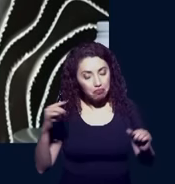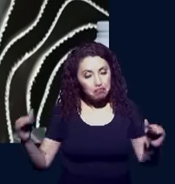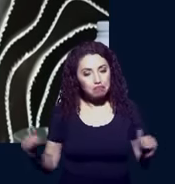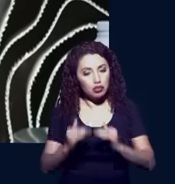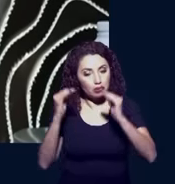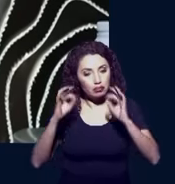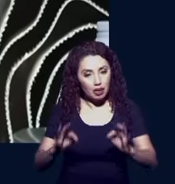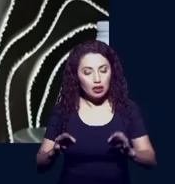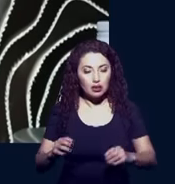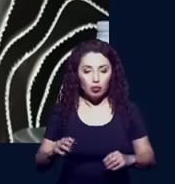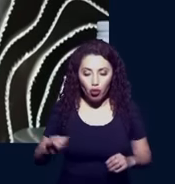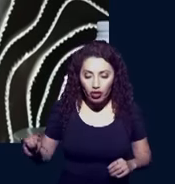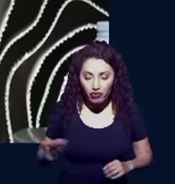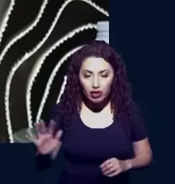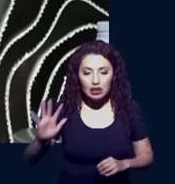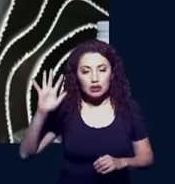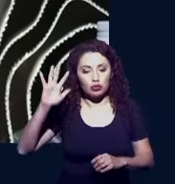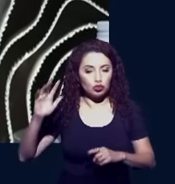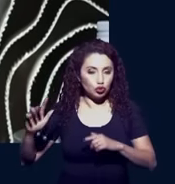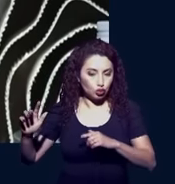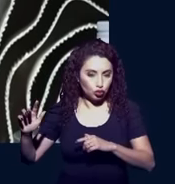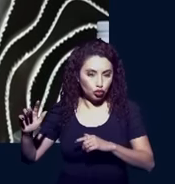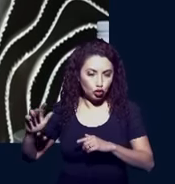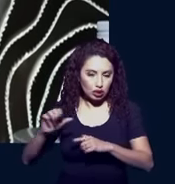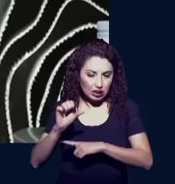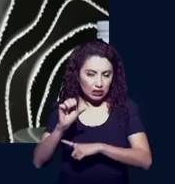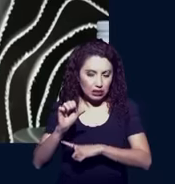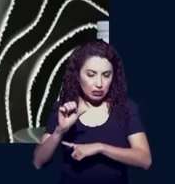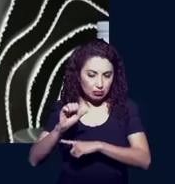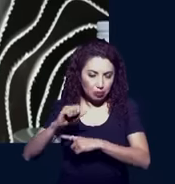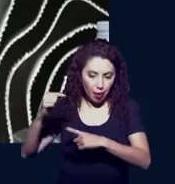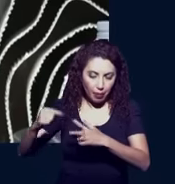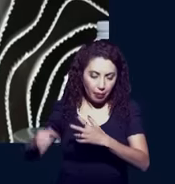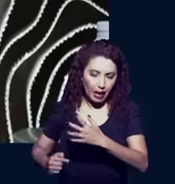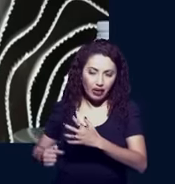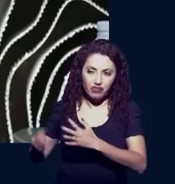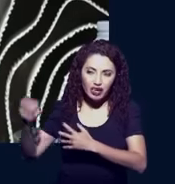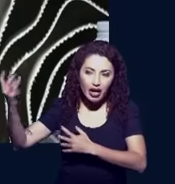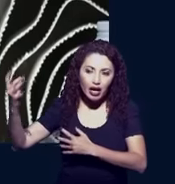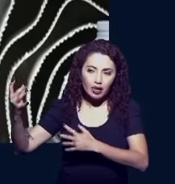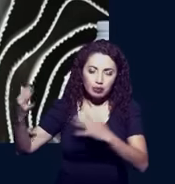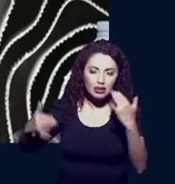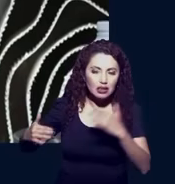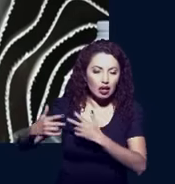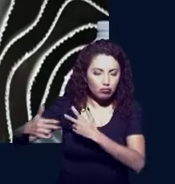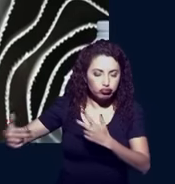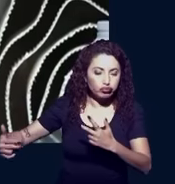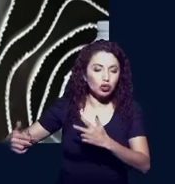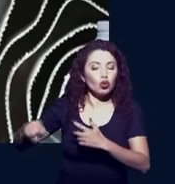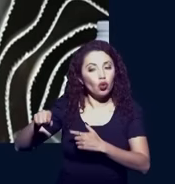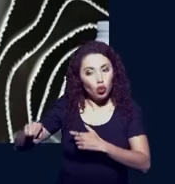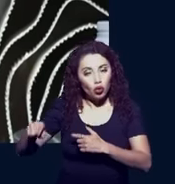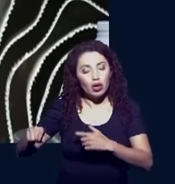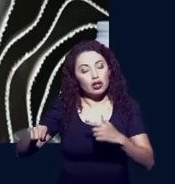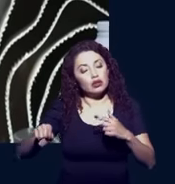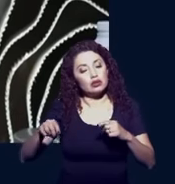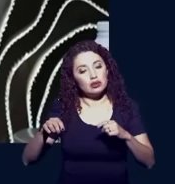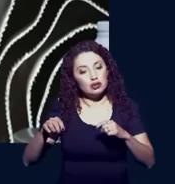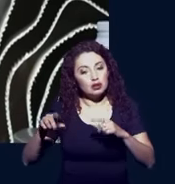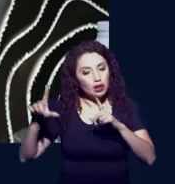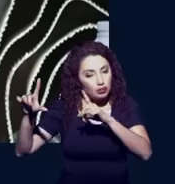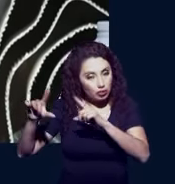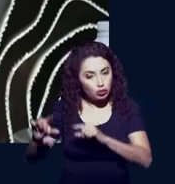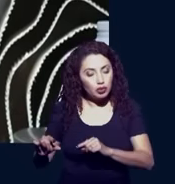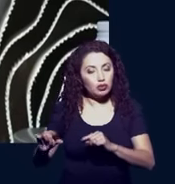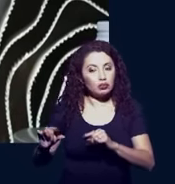inflação de serviço normalmente a inflação de serviço ca acima da Meta né tá ali muito próximo da meta A atividade desacelerando